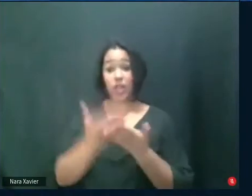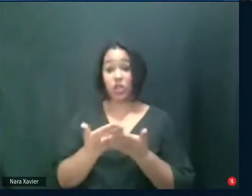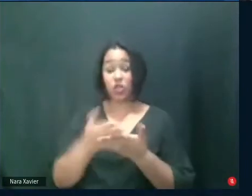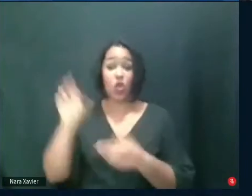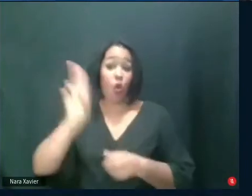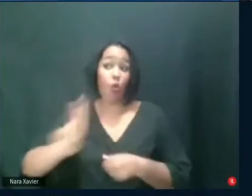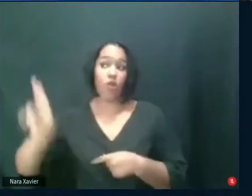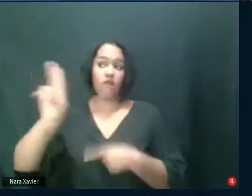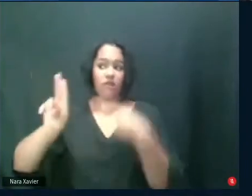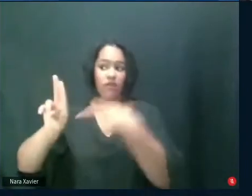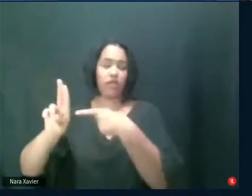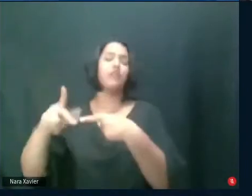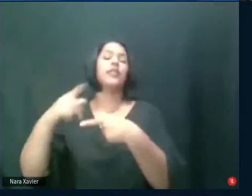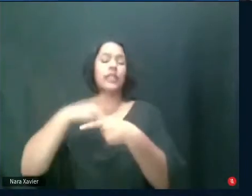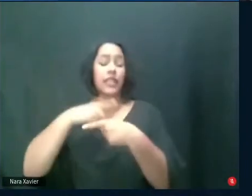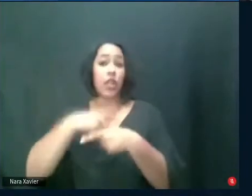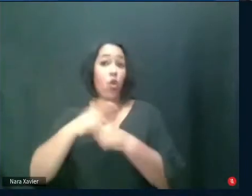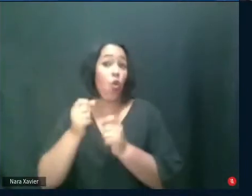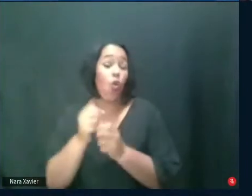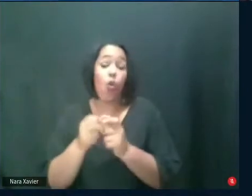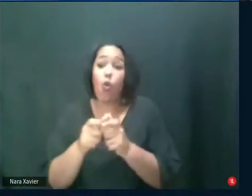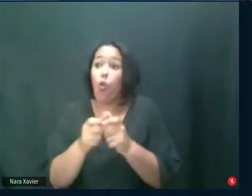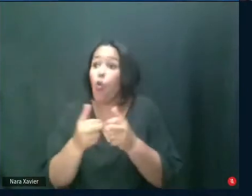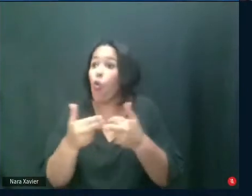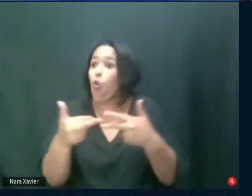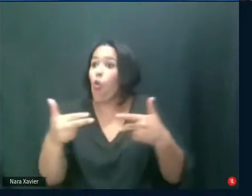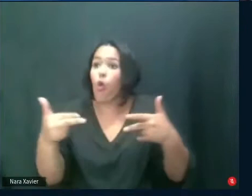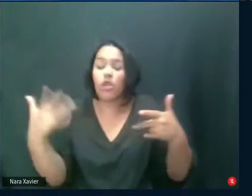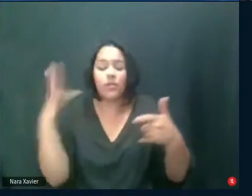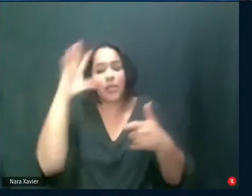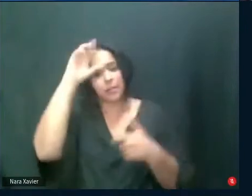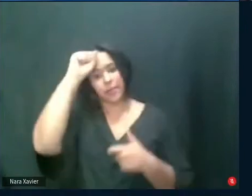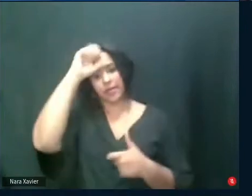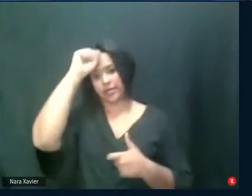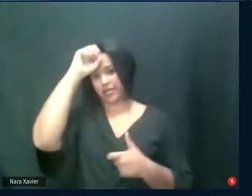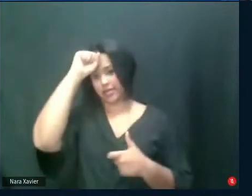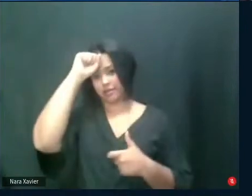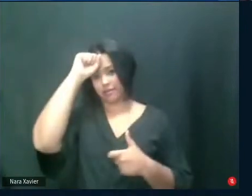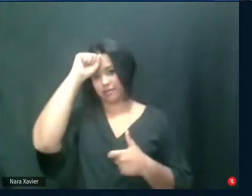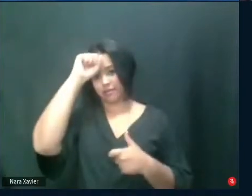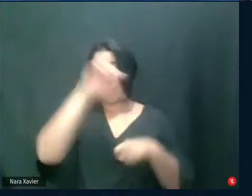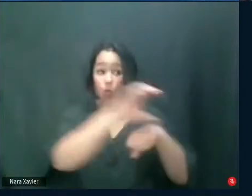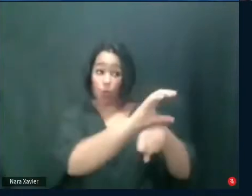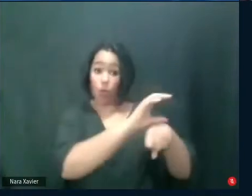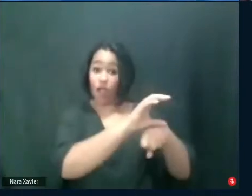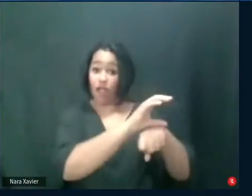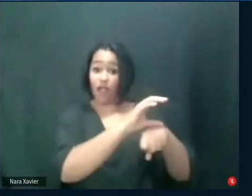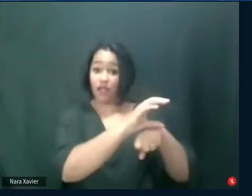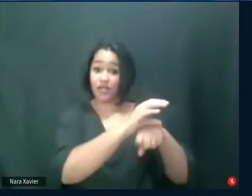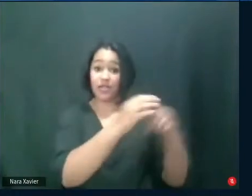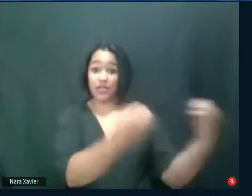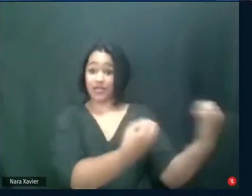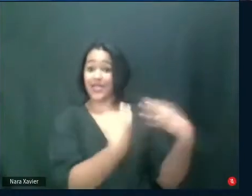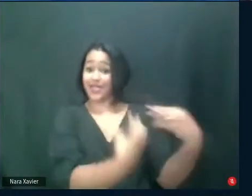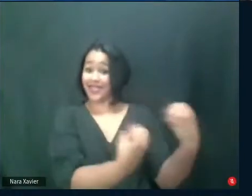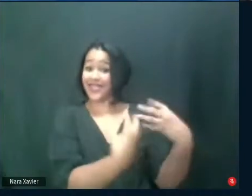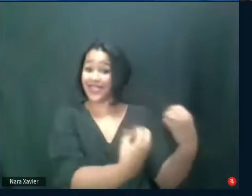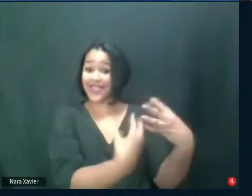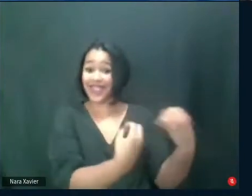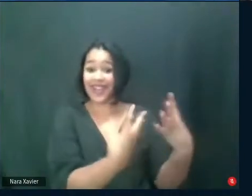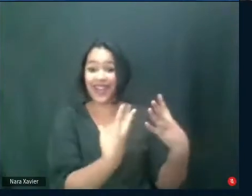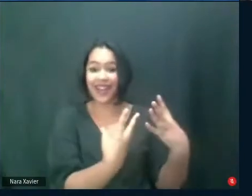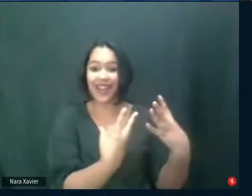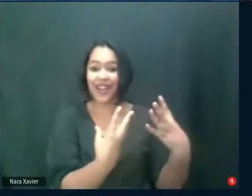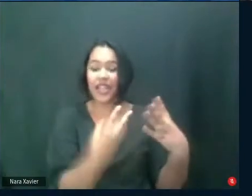universidade tem muito a aprender com o CAS, sabe? Eu acho que a gente tem que aprender mutuamente. A academia com o CAS e o CAS